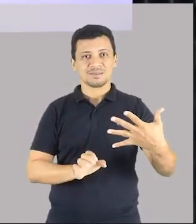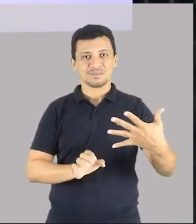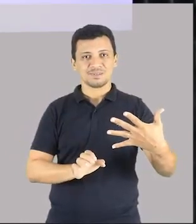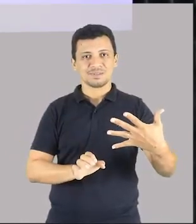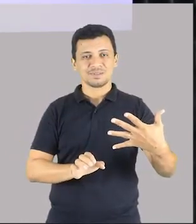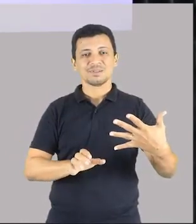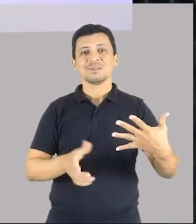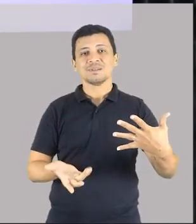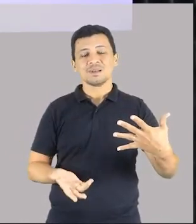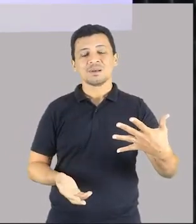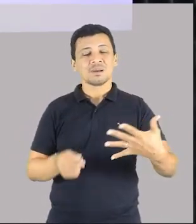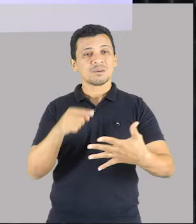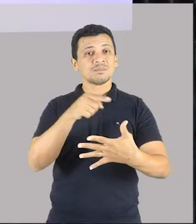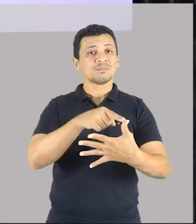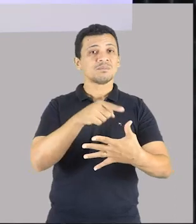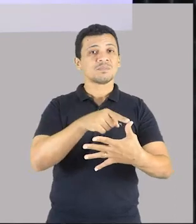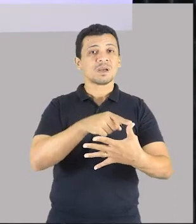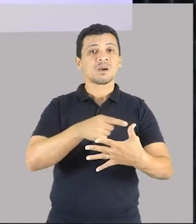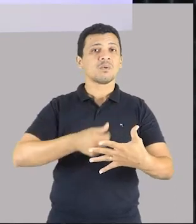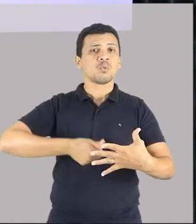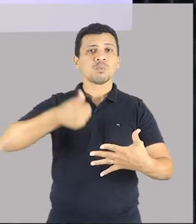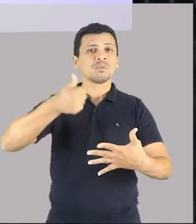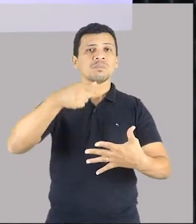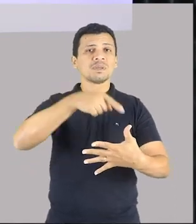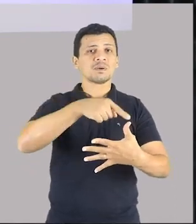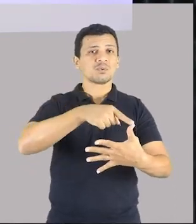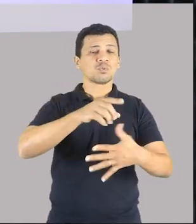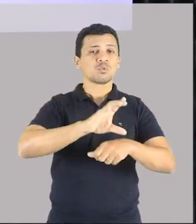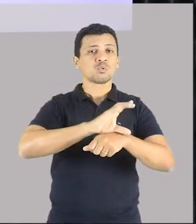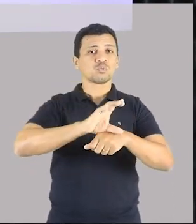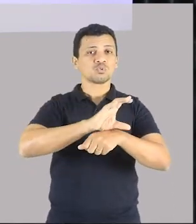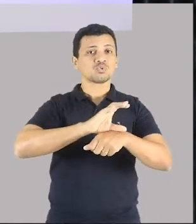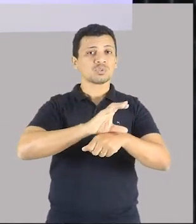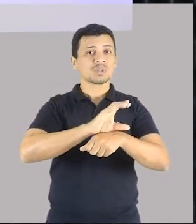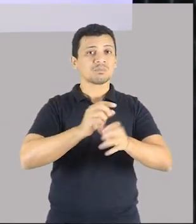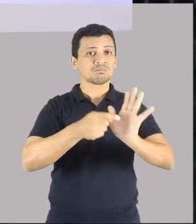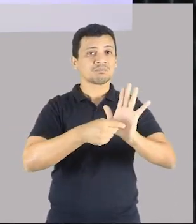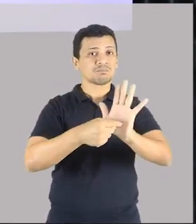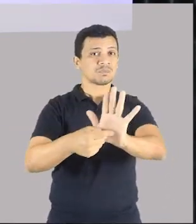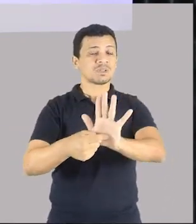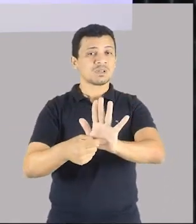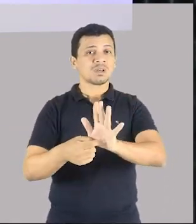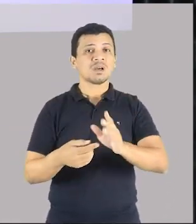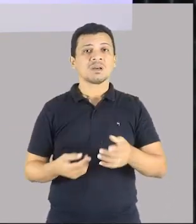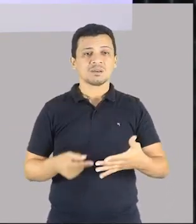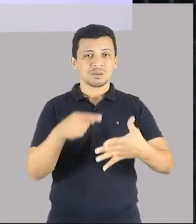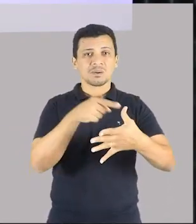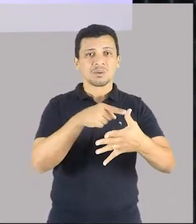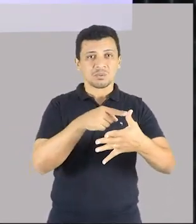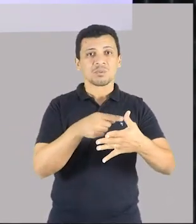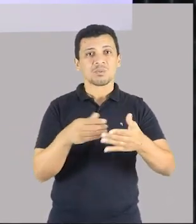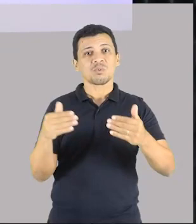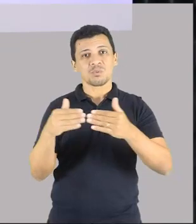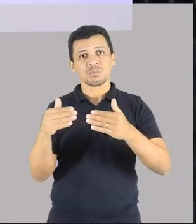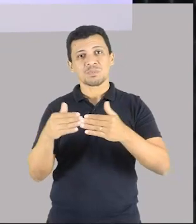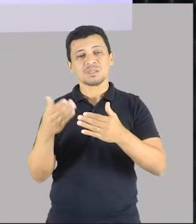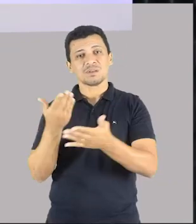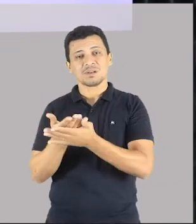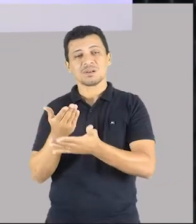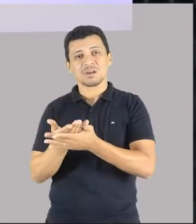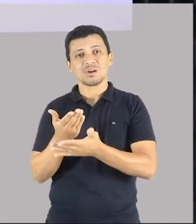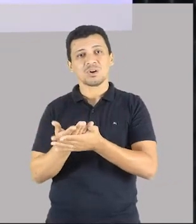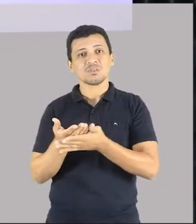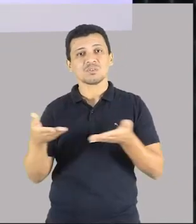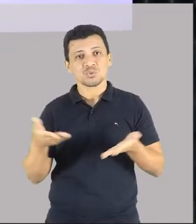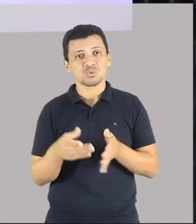Nós temos como primeiro princípio constitucional explícito, e é com base nele que nós guiaremos nossa aula de hoje, a